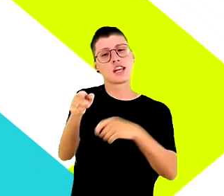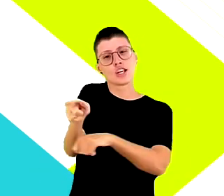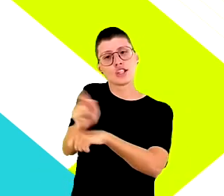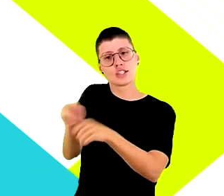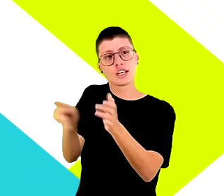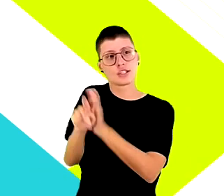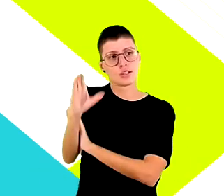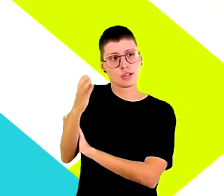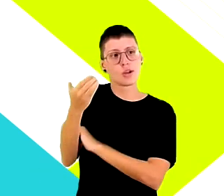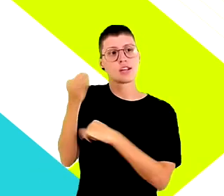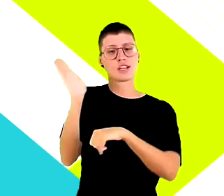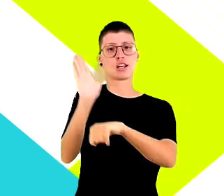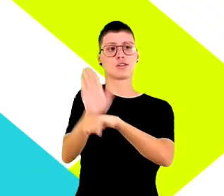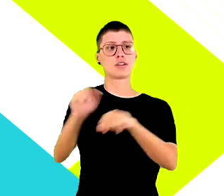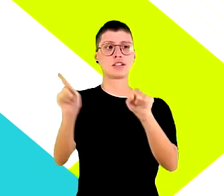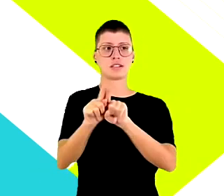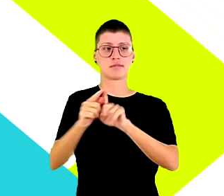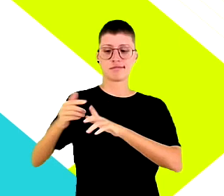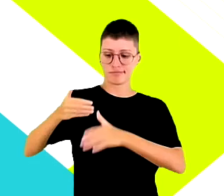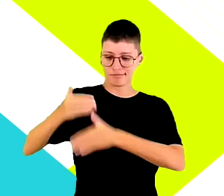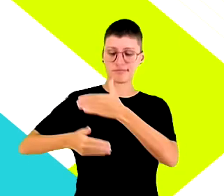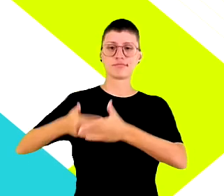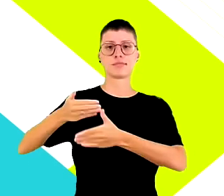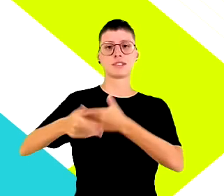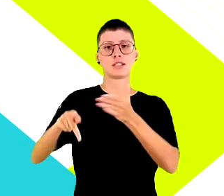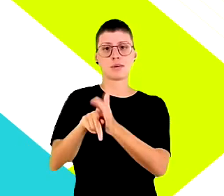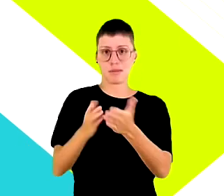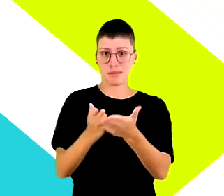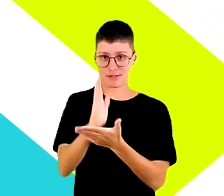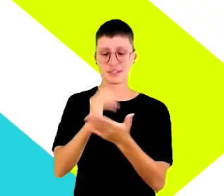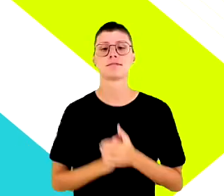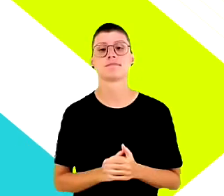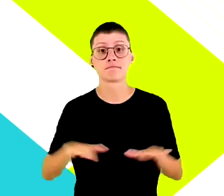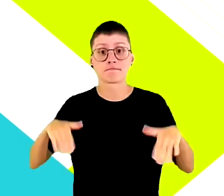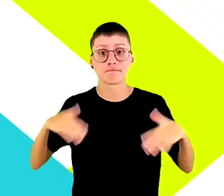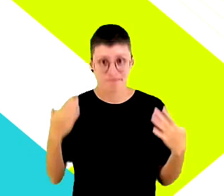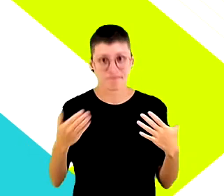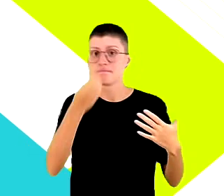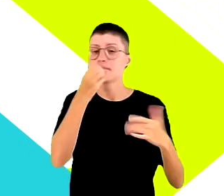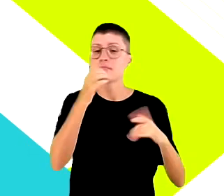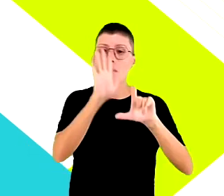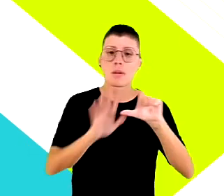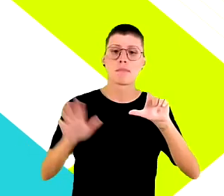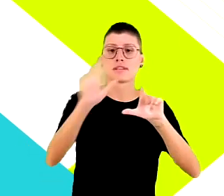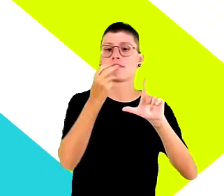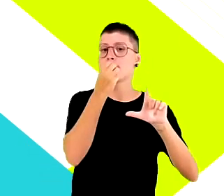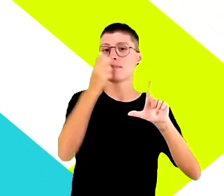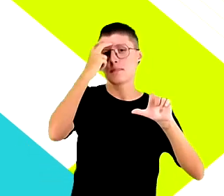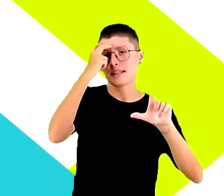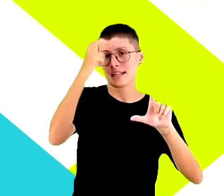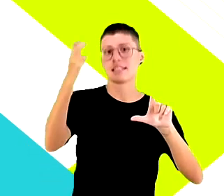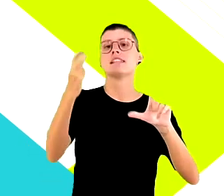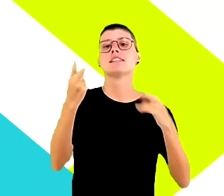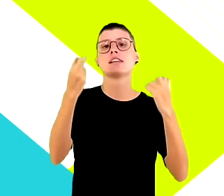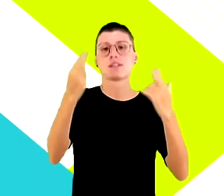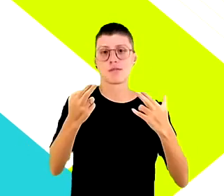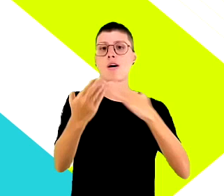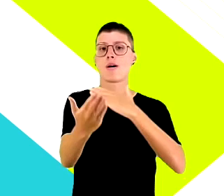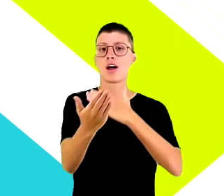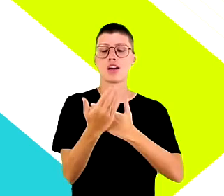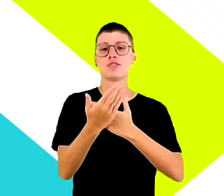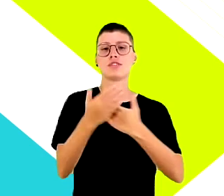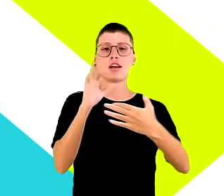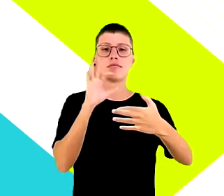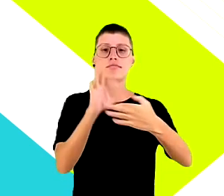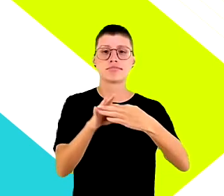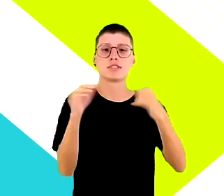ele, facilita o processo de aprovação. Então, é, né, uma plataforma inteligente, né, que a gente traz aí justamente a conexão entre esses dois